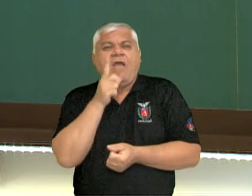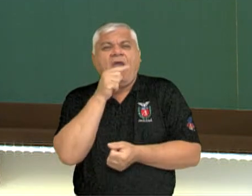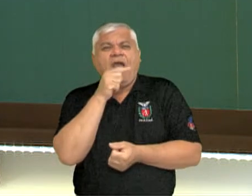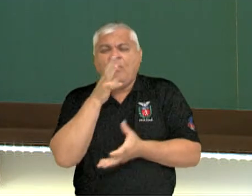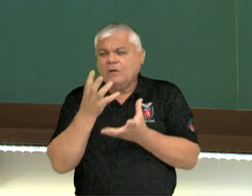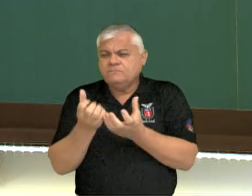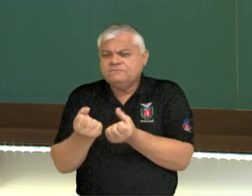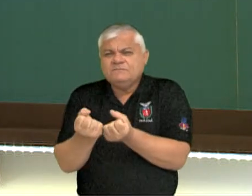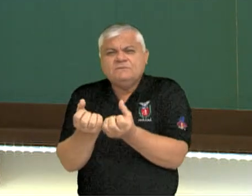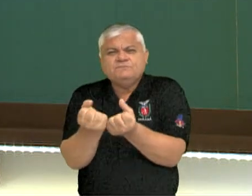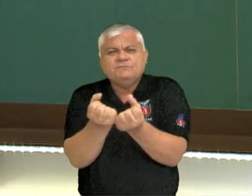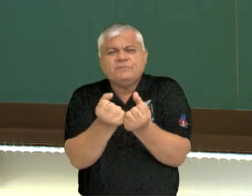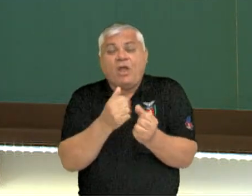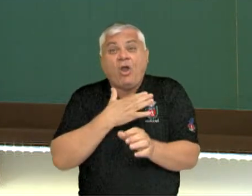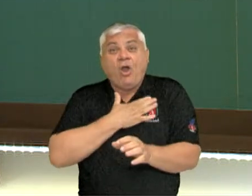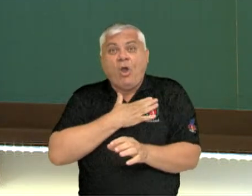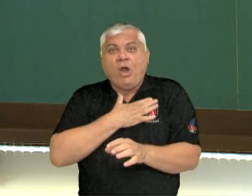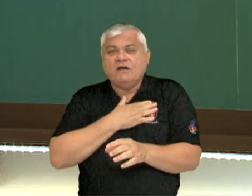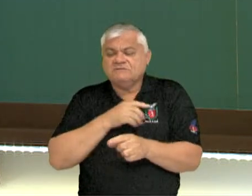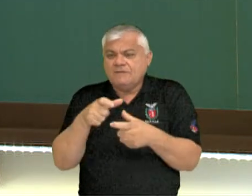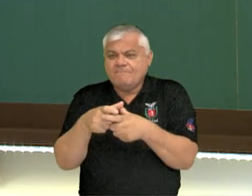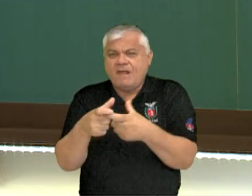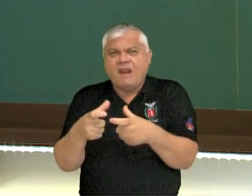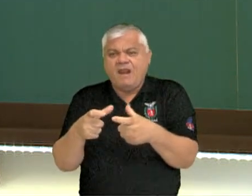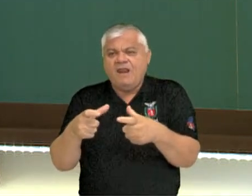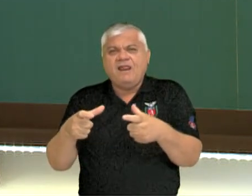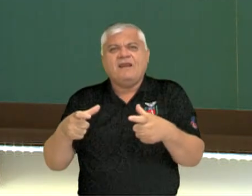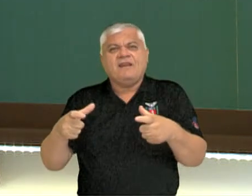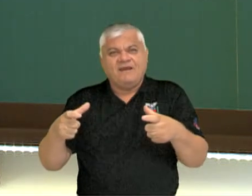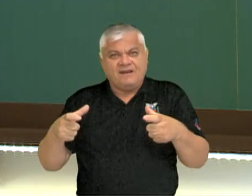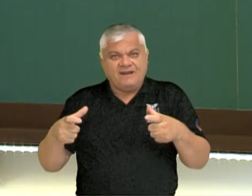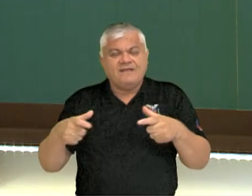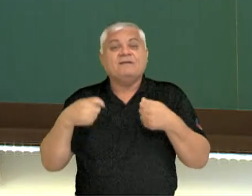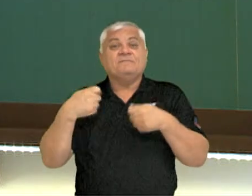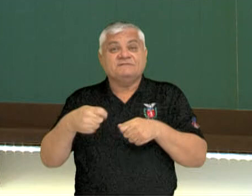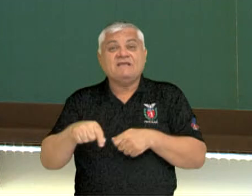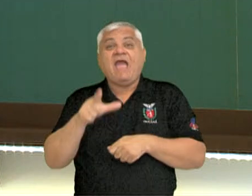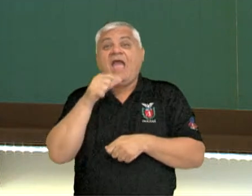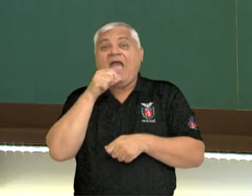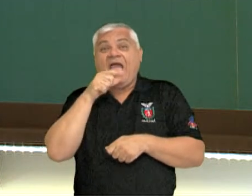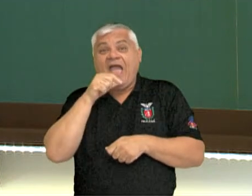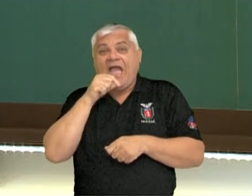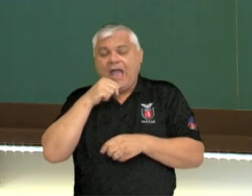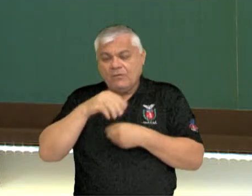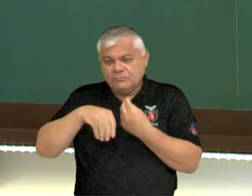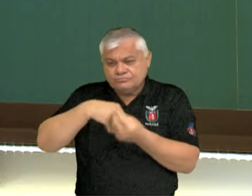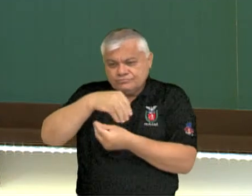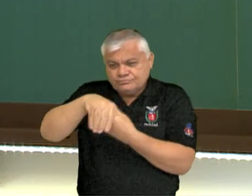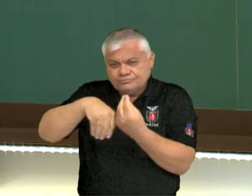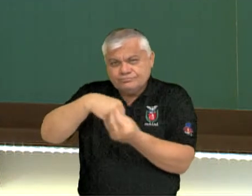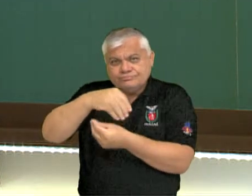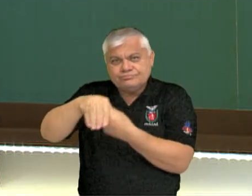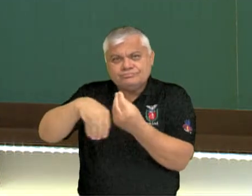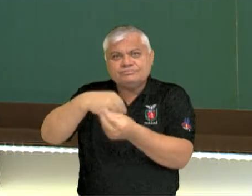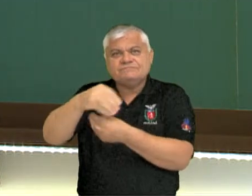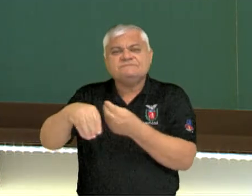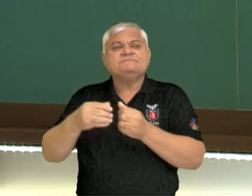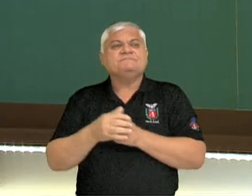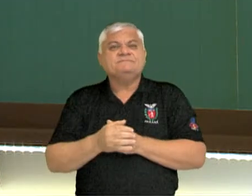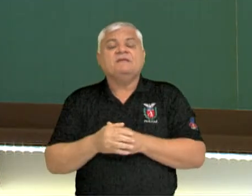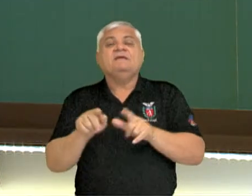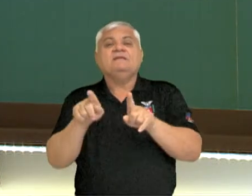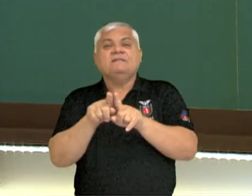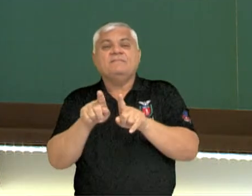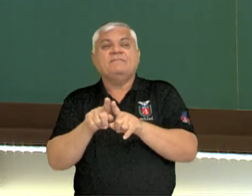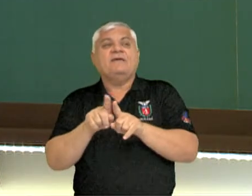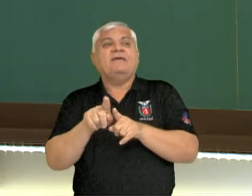pouquinho da característica ancestral. Elas dependem de água para a reprodução, que a gente vai trabalhar nos próximos slides. E como